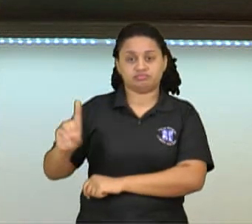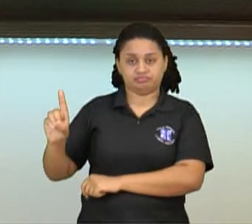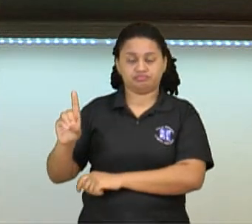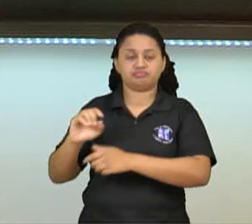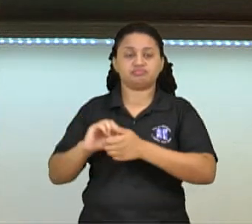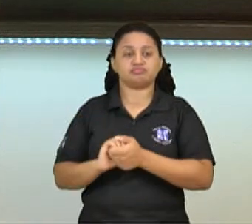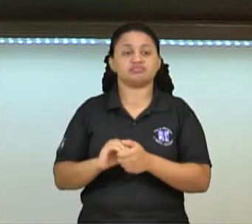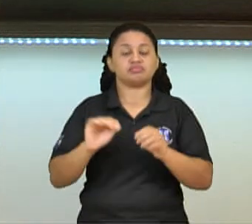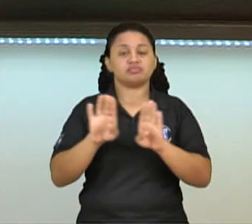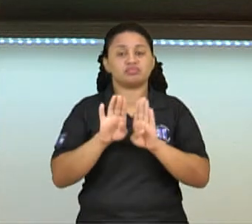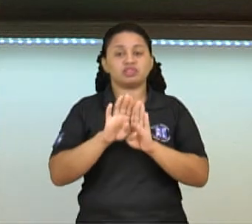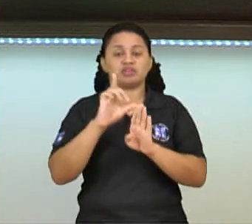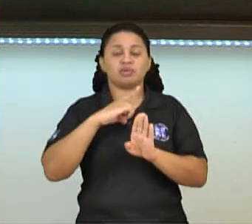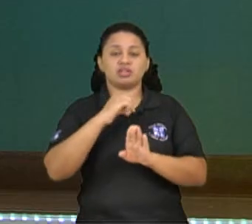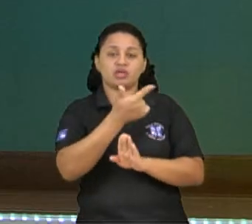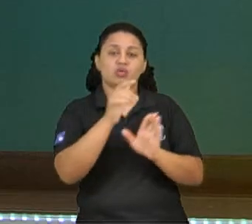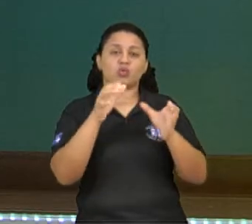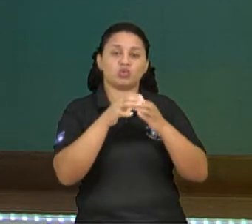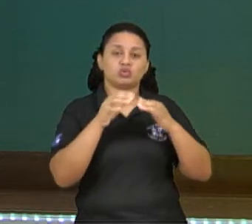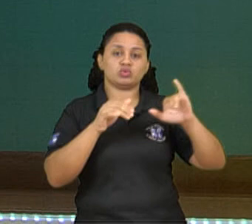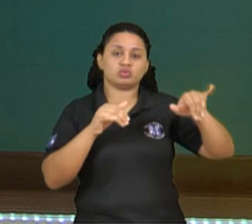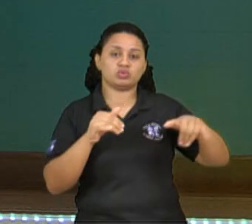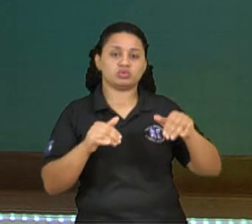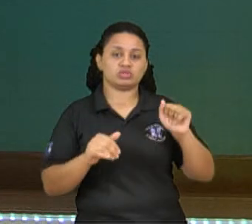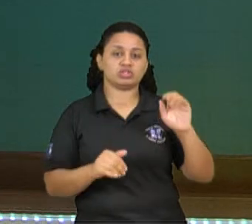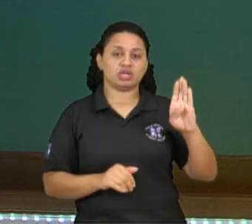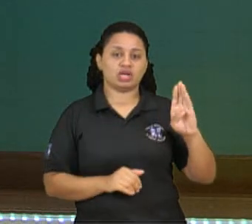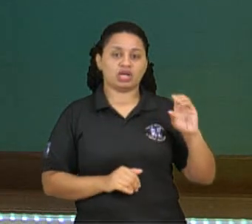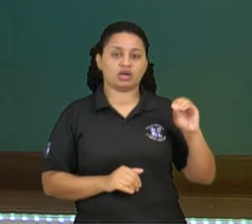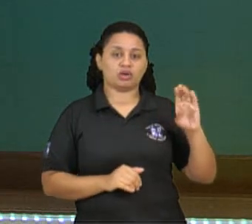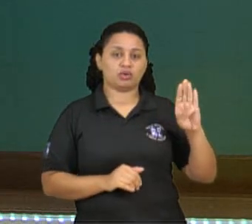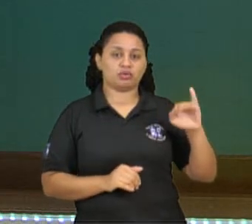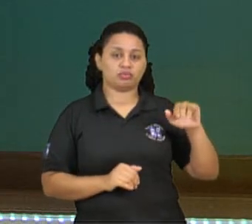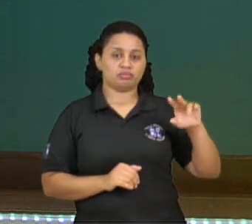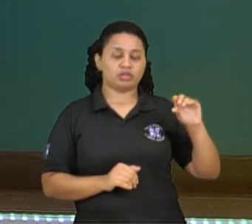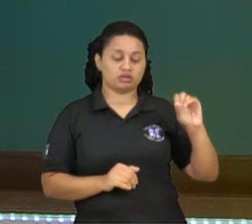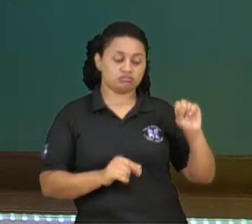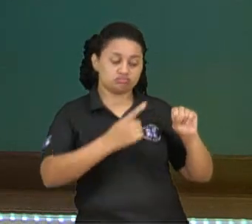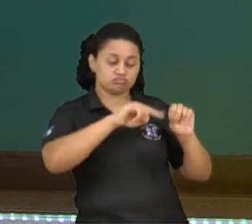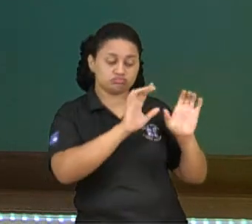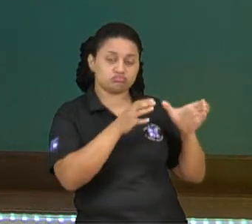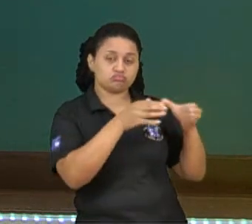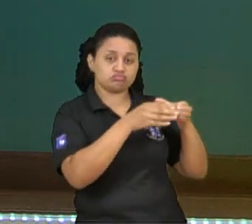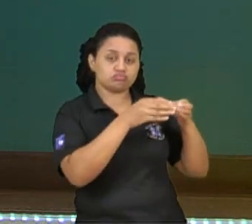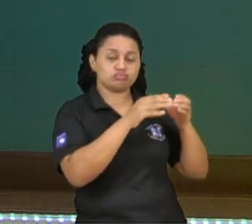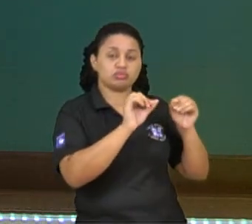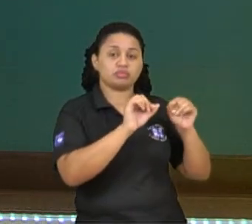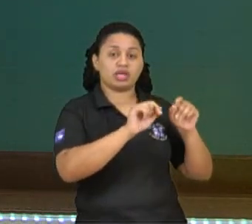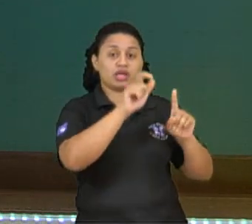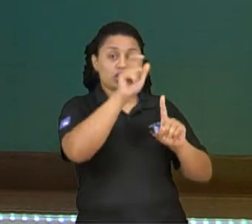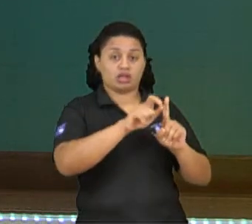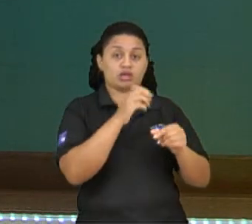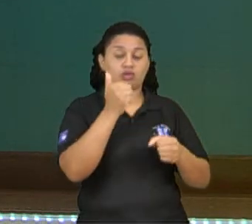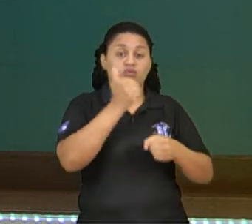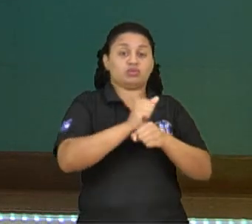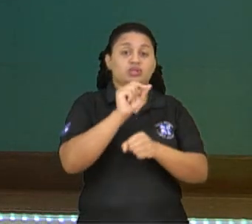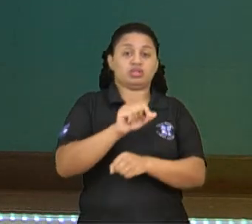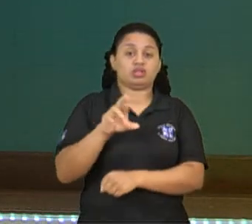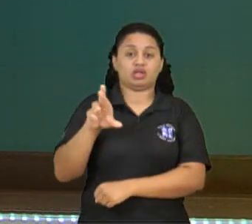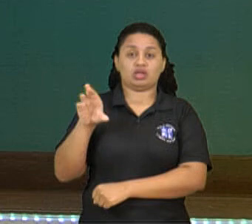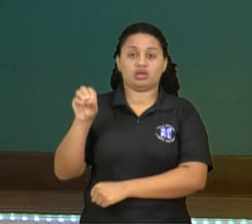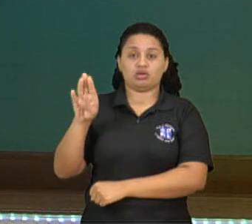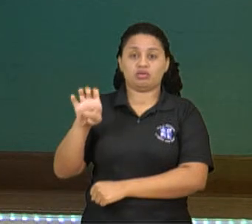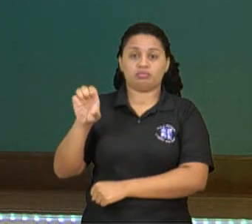Nós vamos ter também o grupo dos jacobinos. Os jacobinos eram liderados pelo Robespierre e eles tinham